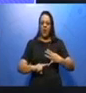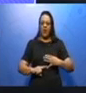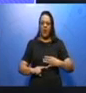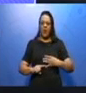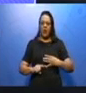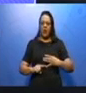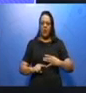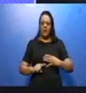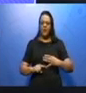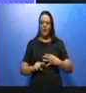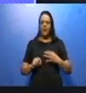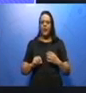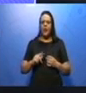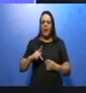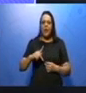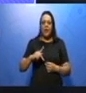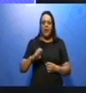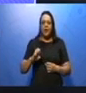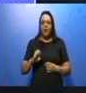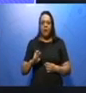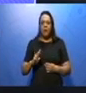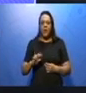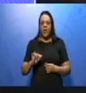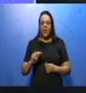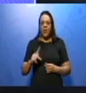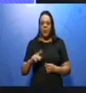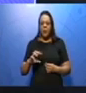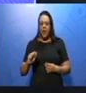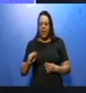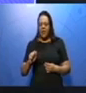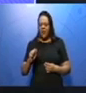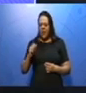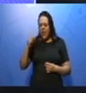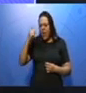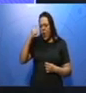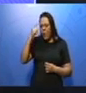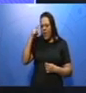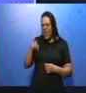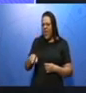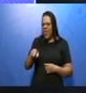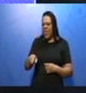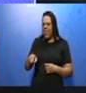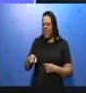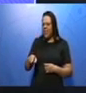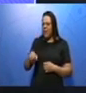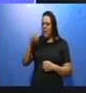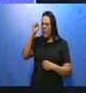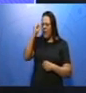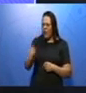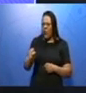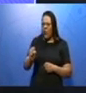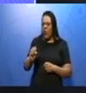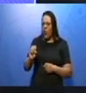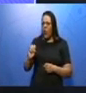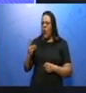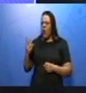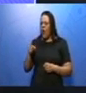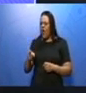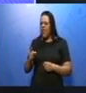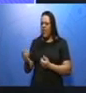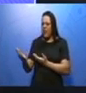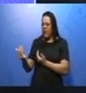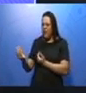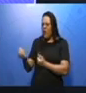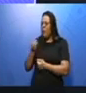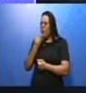uma história e a gente acha que fulano é o bandido, fulano é o mocinho, que é isso que vai acontecer. Você cria uma expectativa para o final